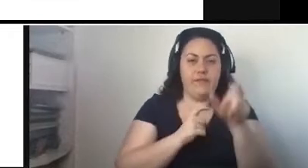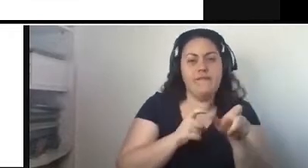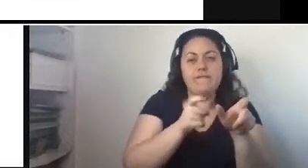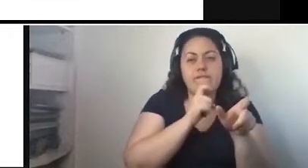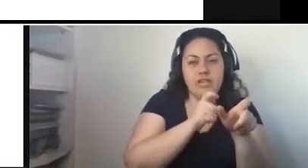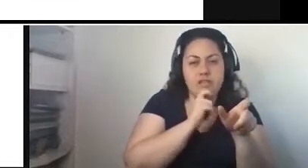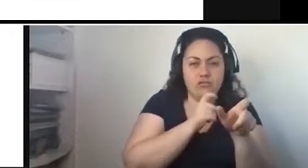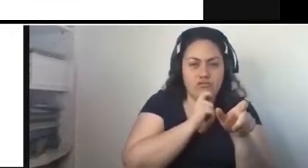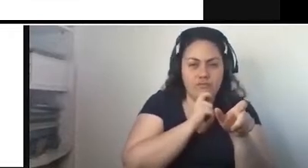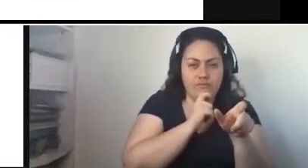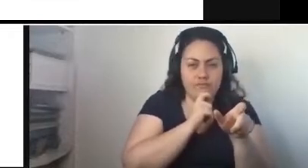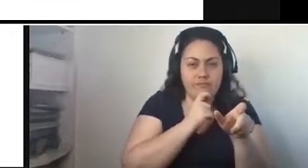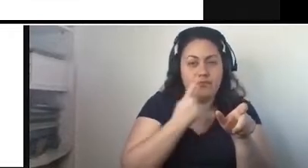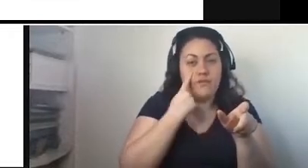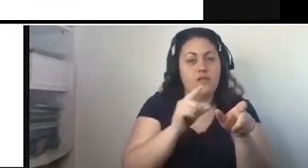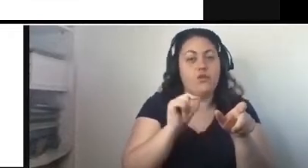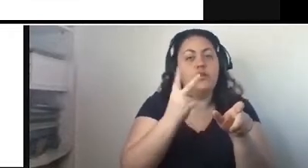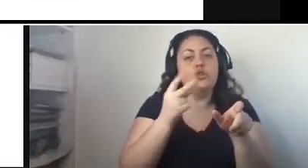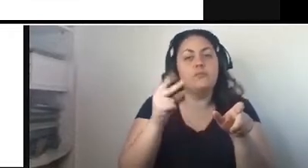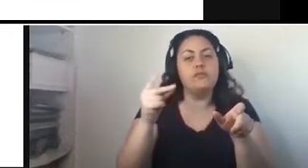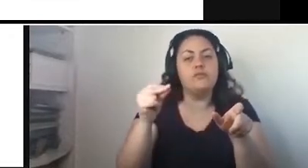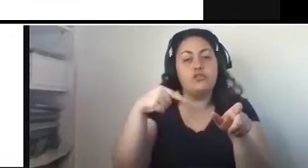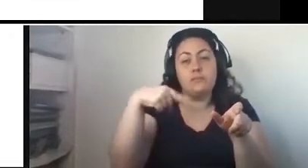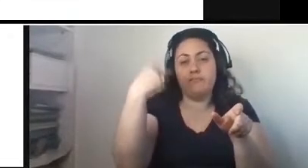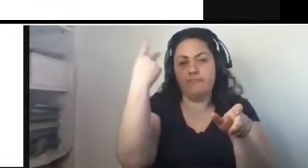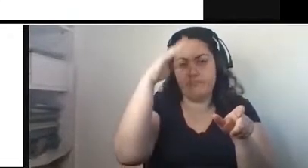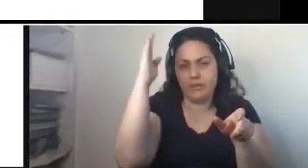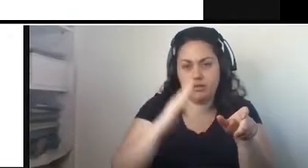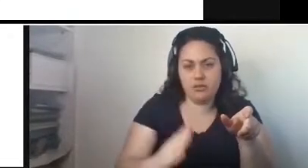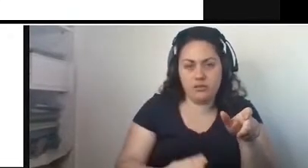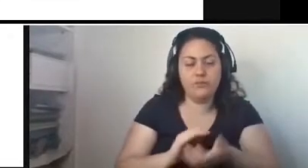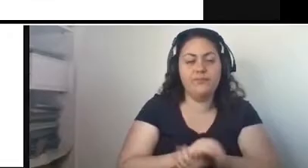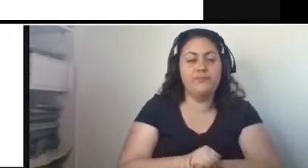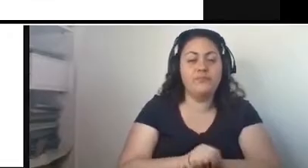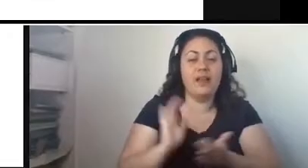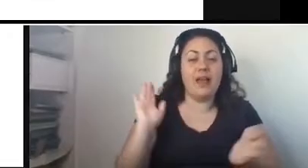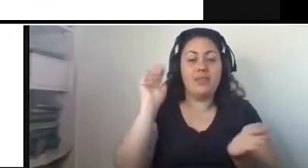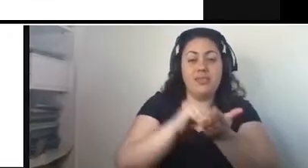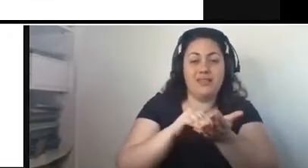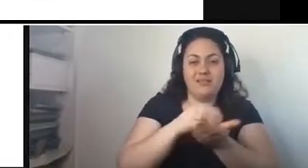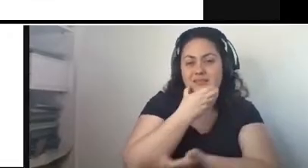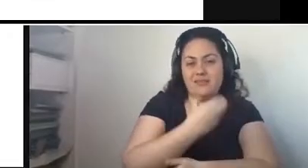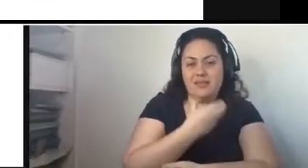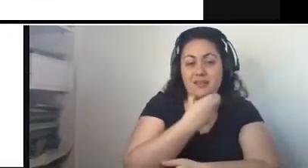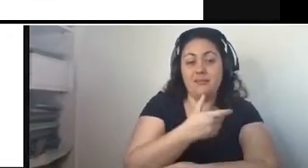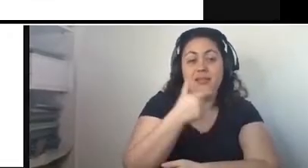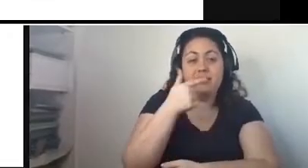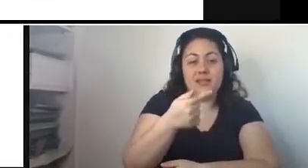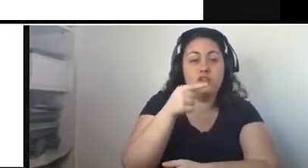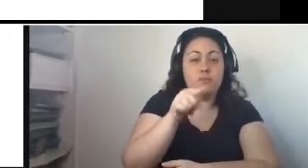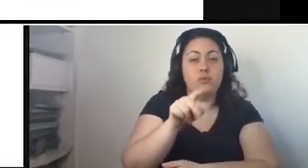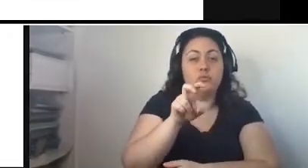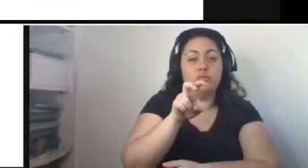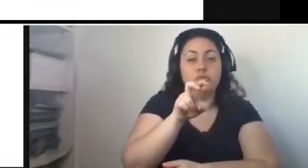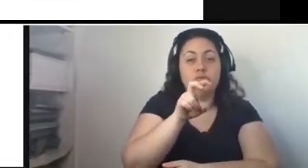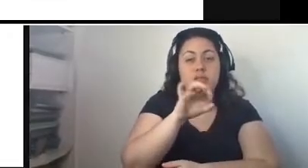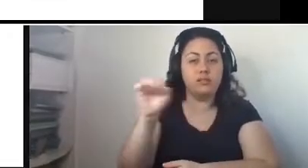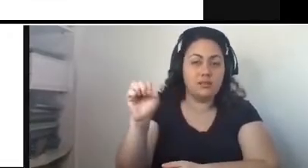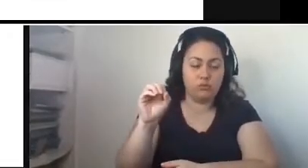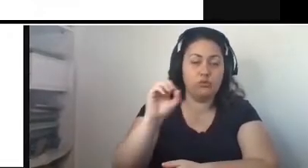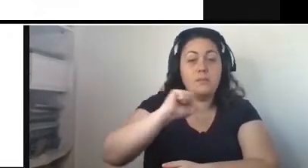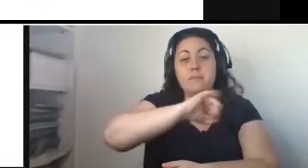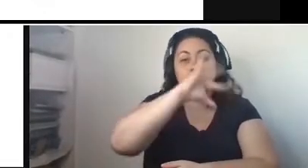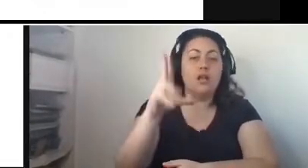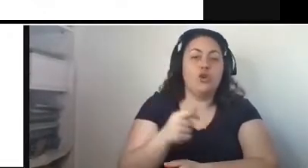que aconteceu em 2020 no Brasil. Foram, até dezembro, 7,5 milhões de casos, né, de